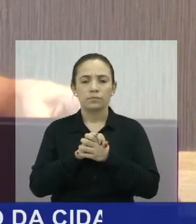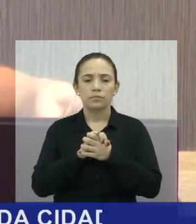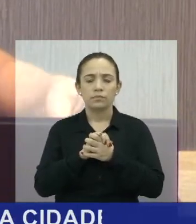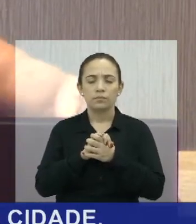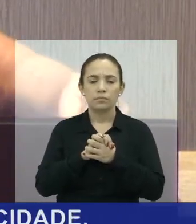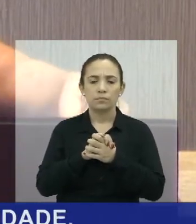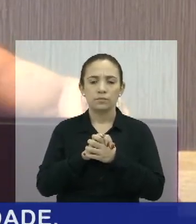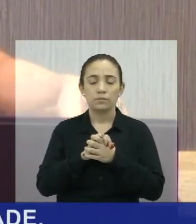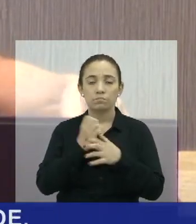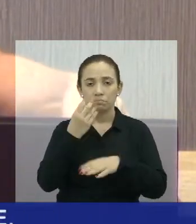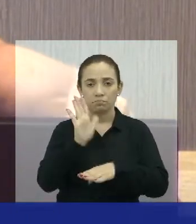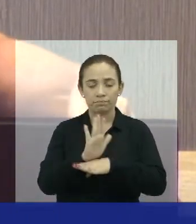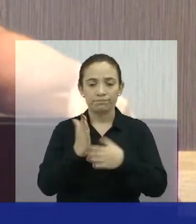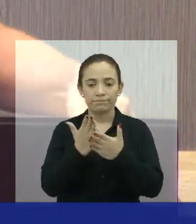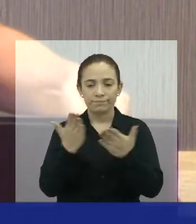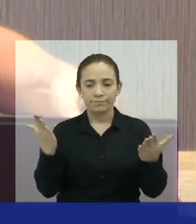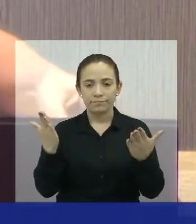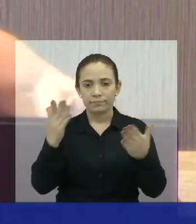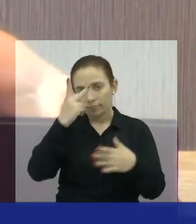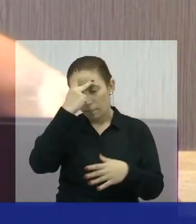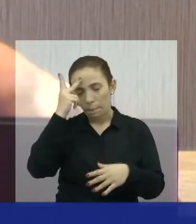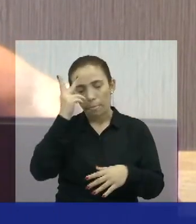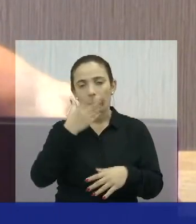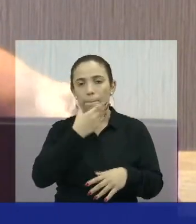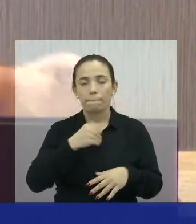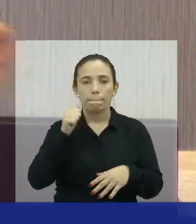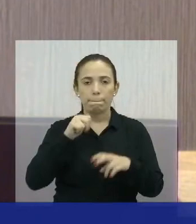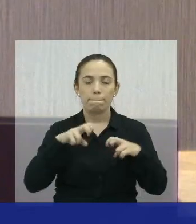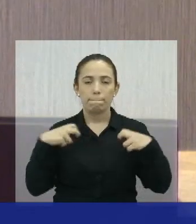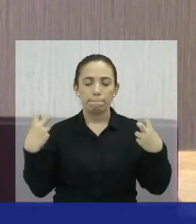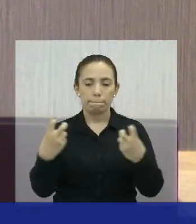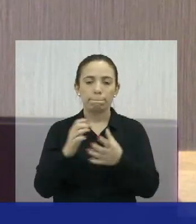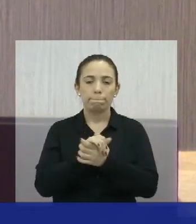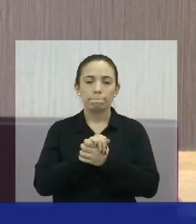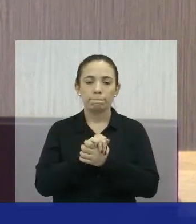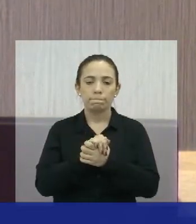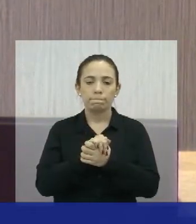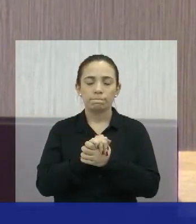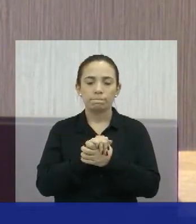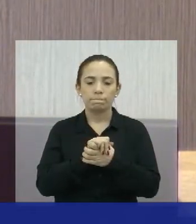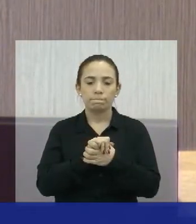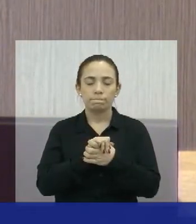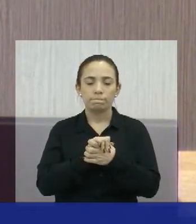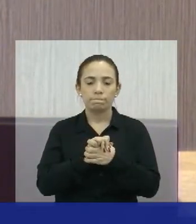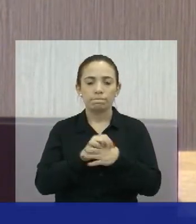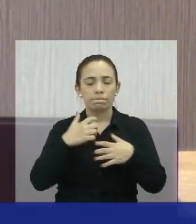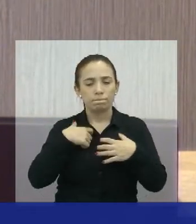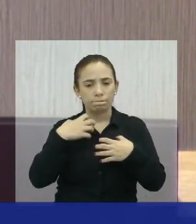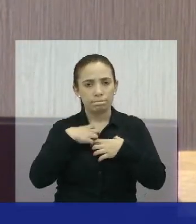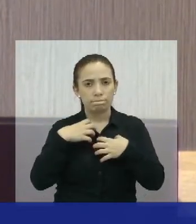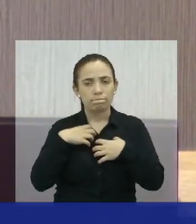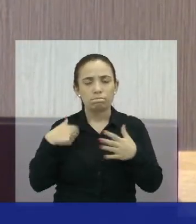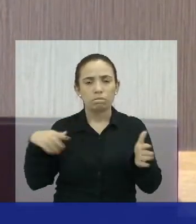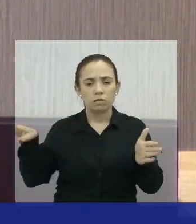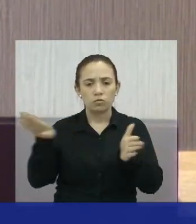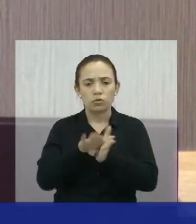Boa tarde a todos e a todas. Eu me senti, desde o momento que eu cheguei